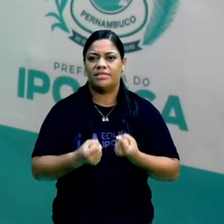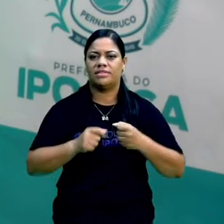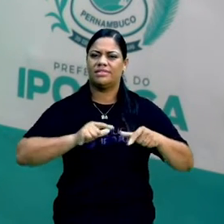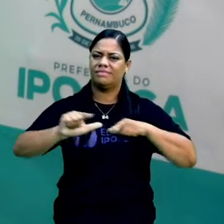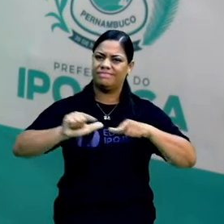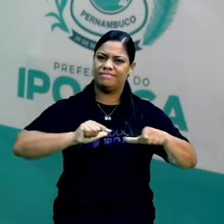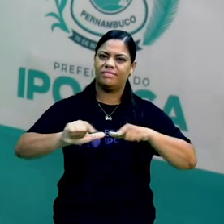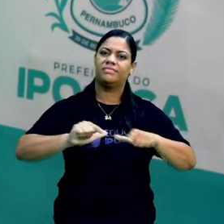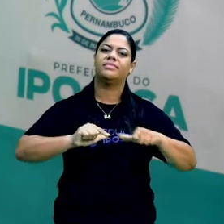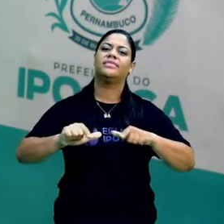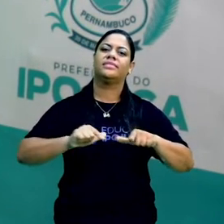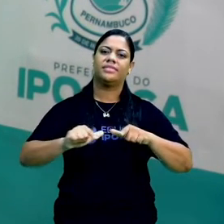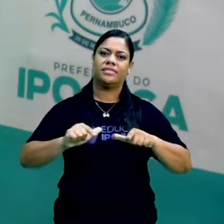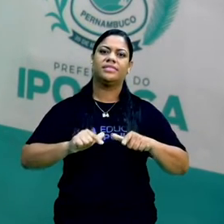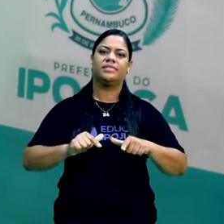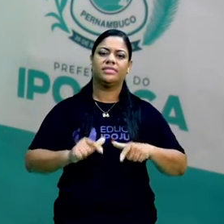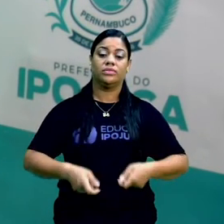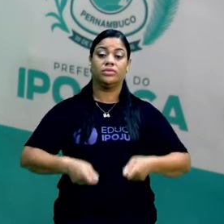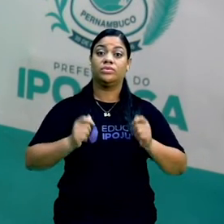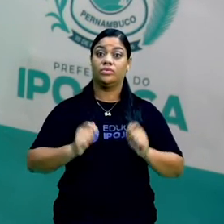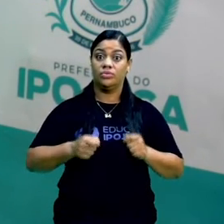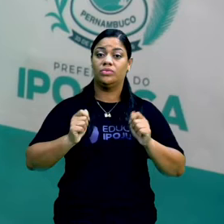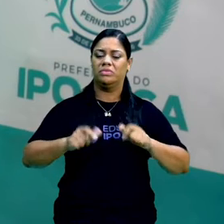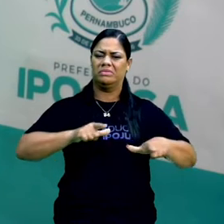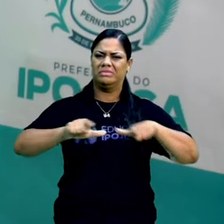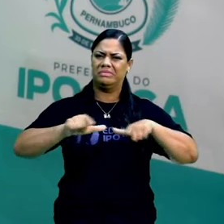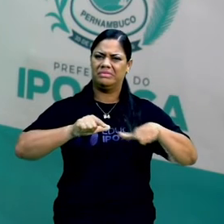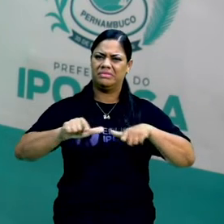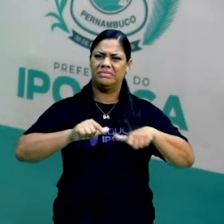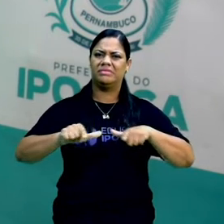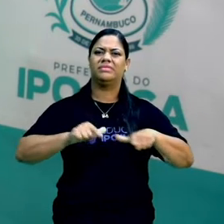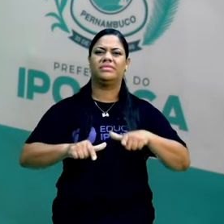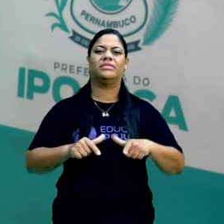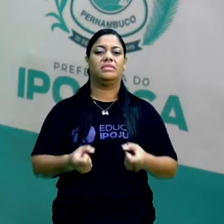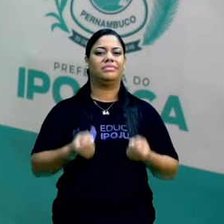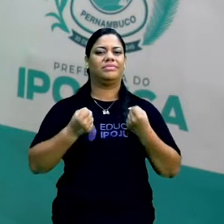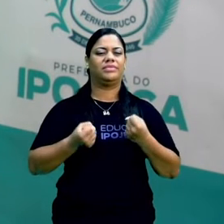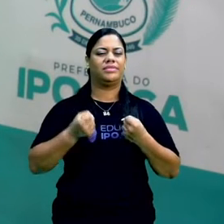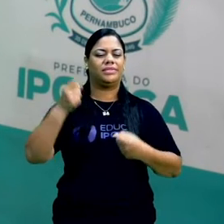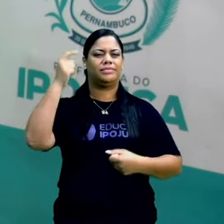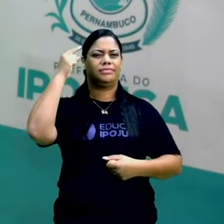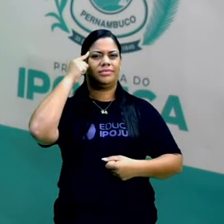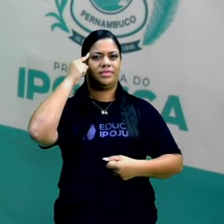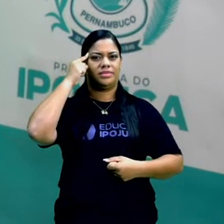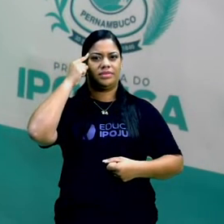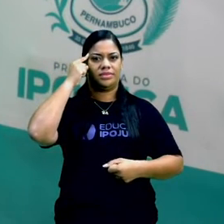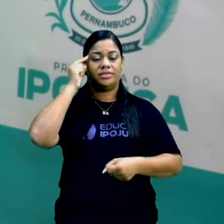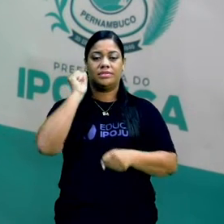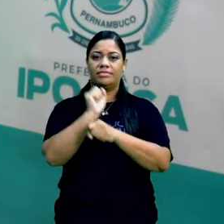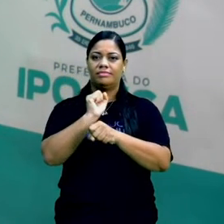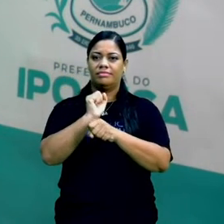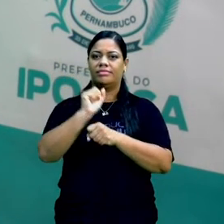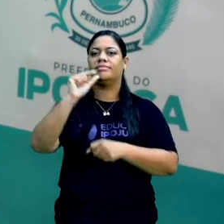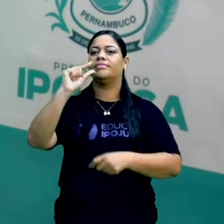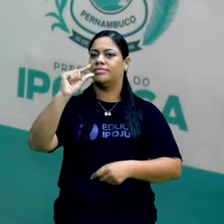nas costas, puxando. Então, ele planejou isso para ficar um